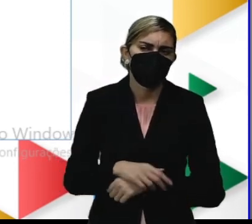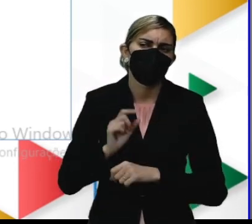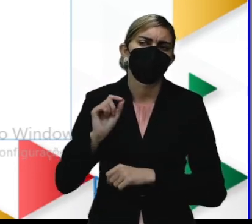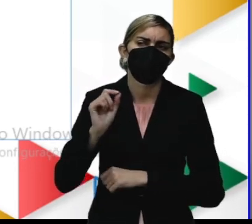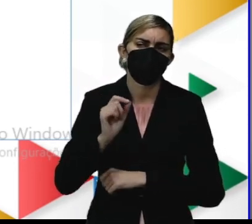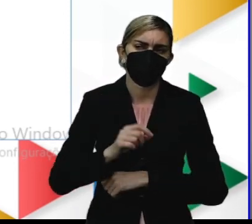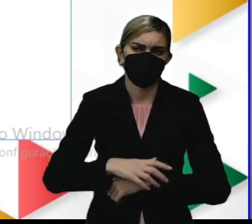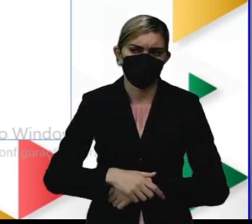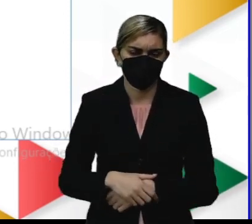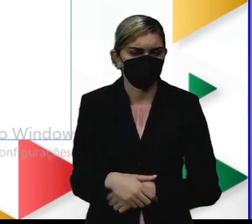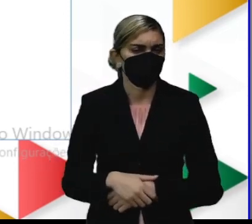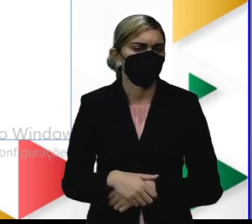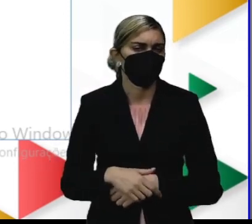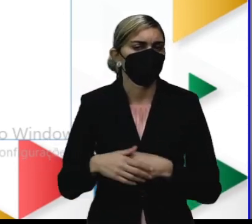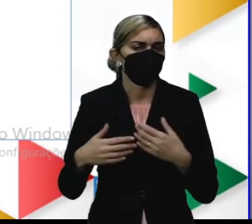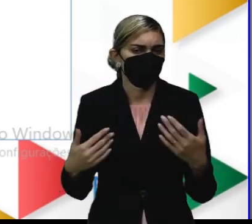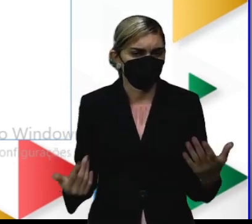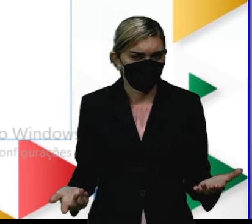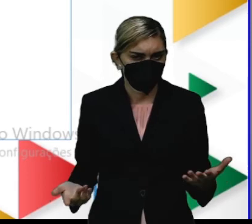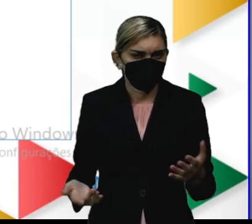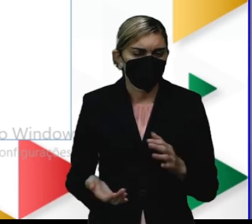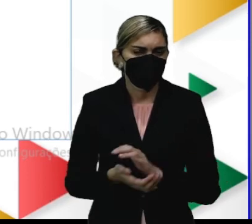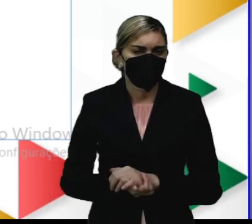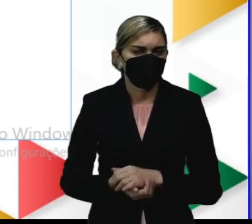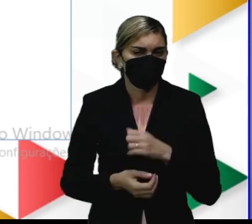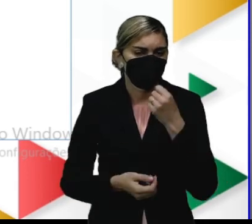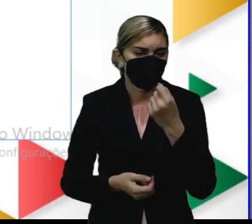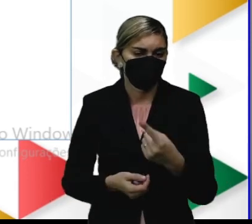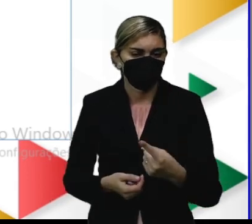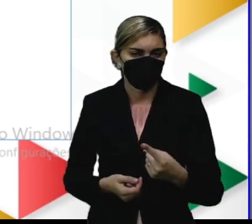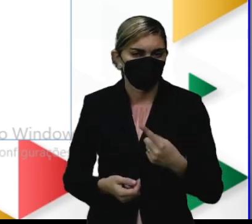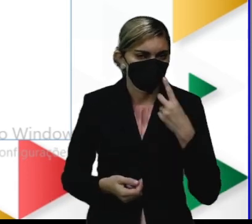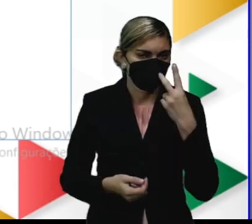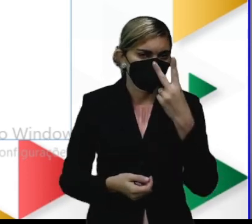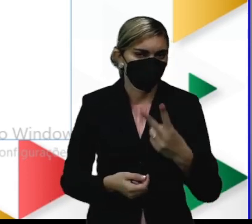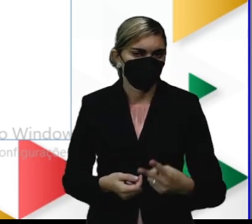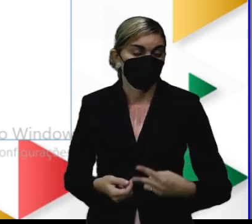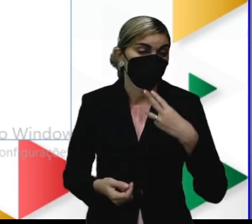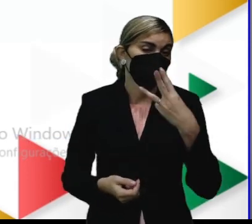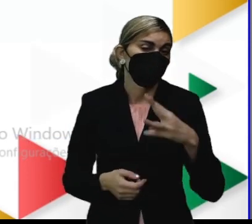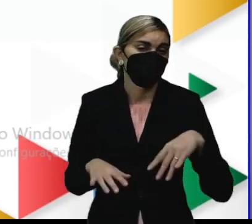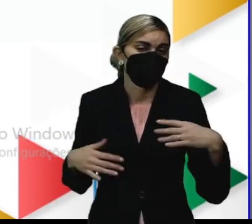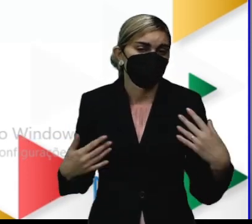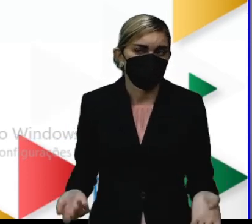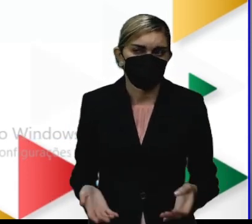era? 1, 2, 3 e...